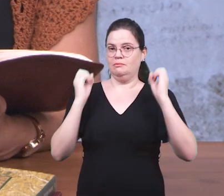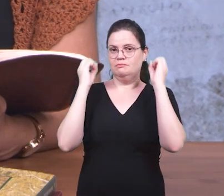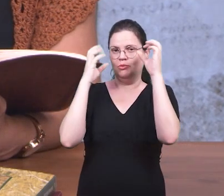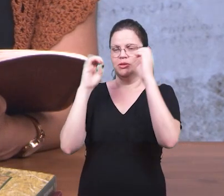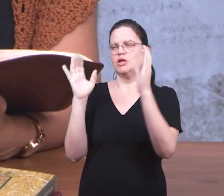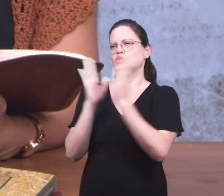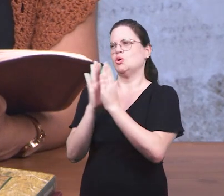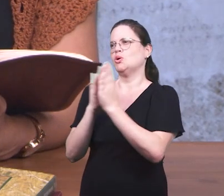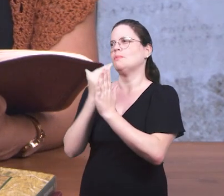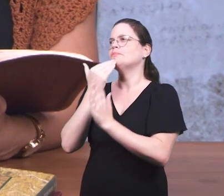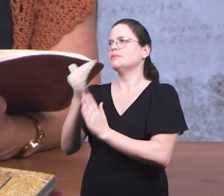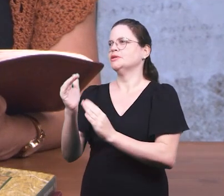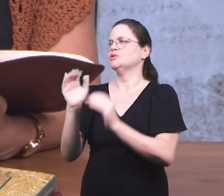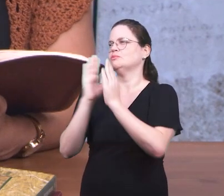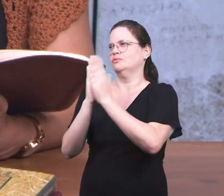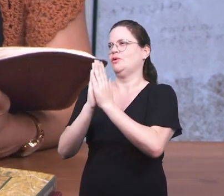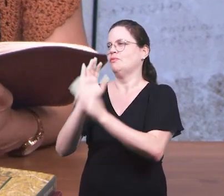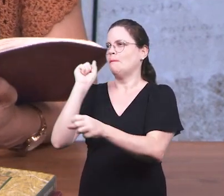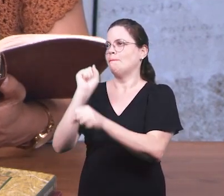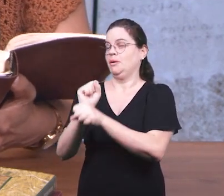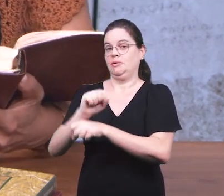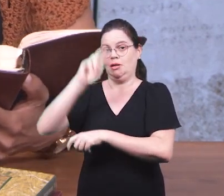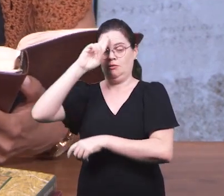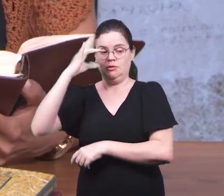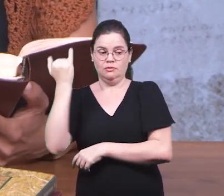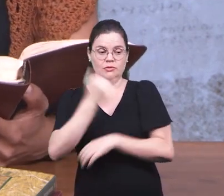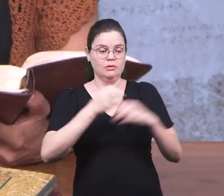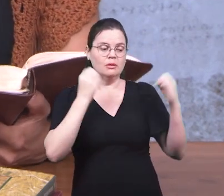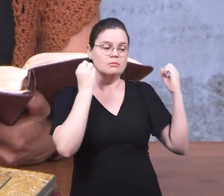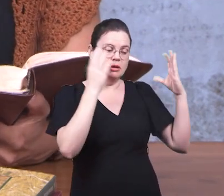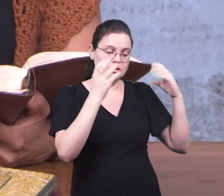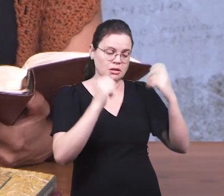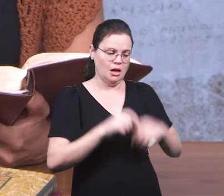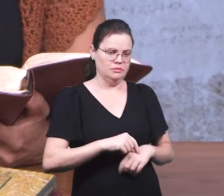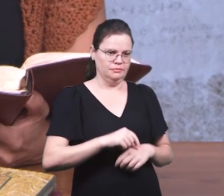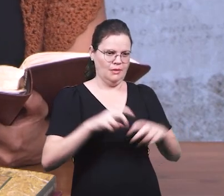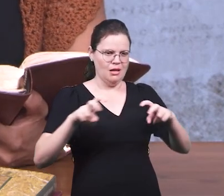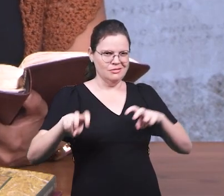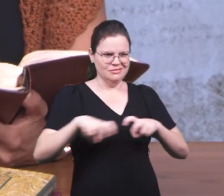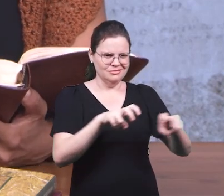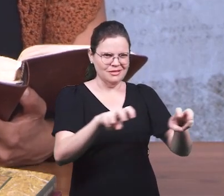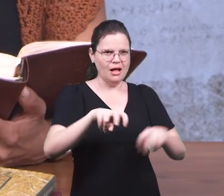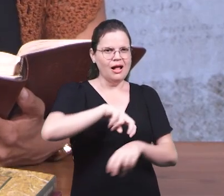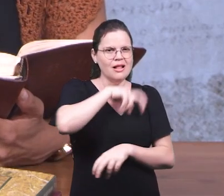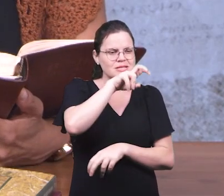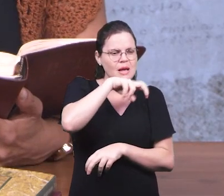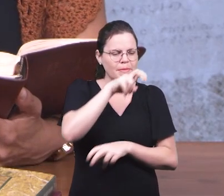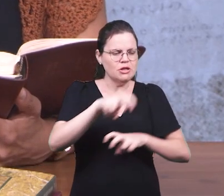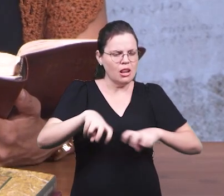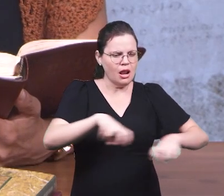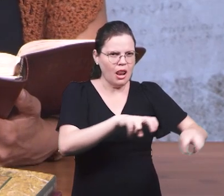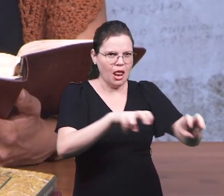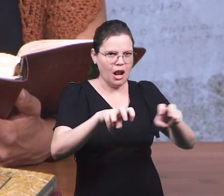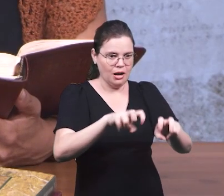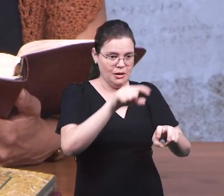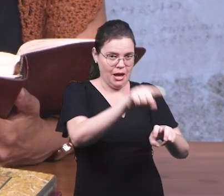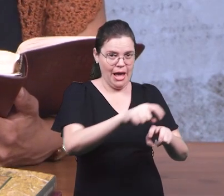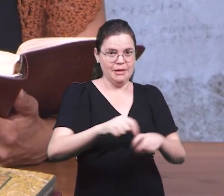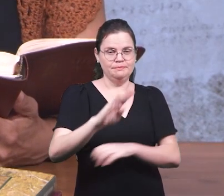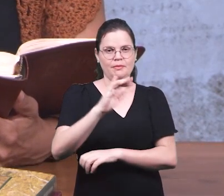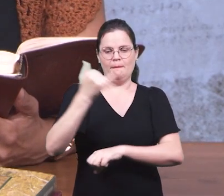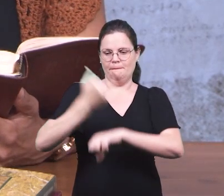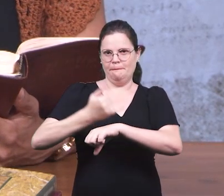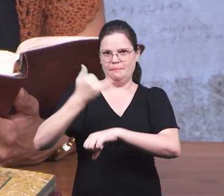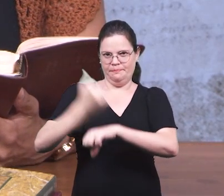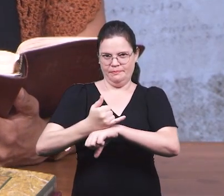povo. E disse o Senhor a Moisés: faze uma serpente ardente e põe-na